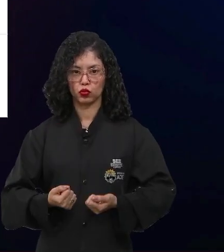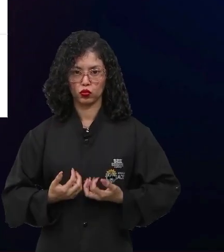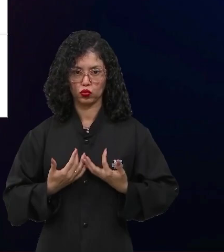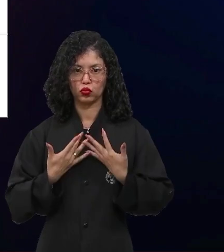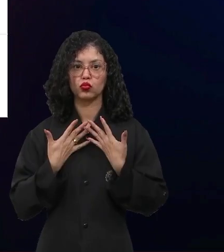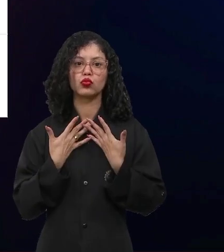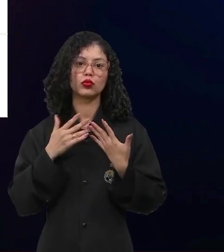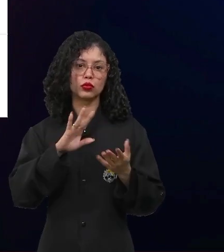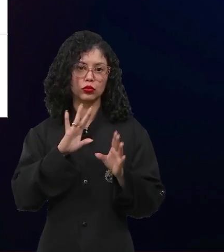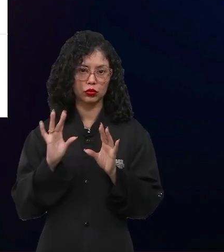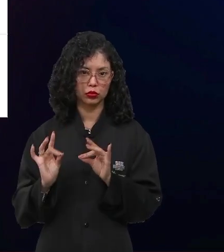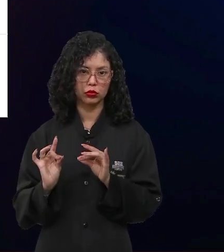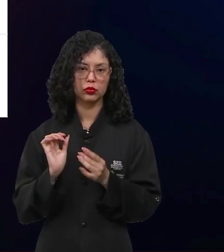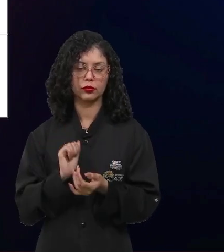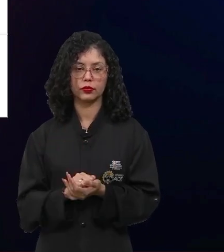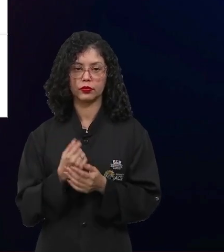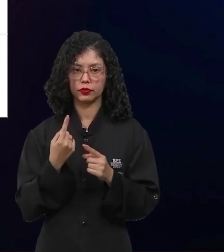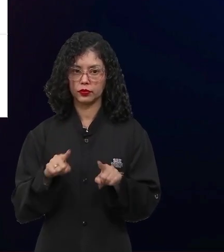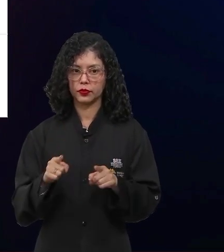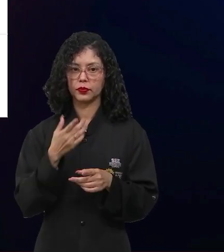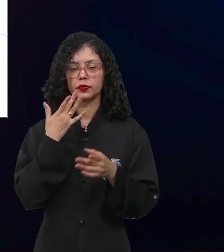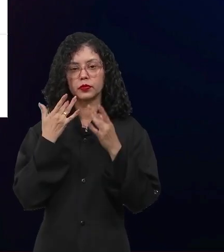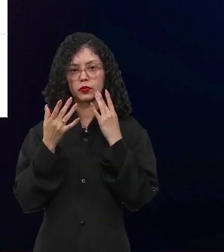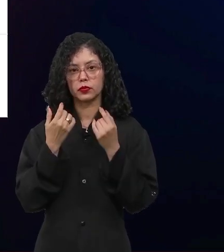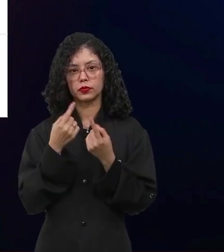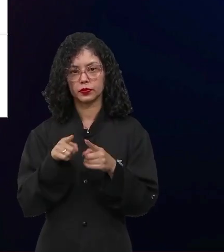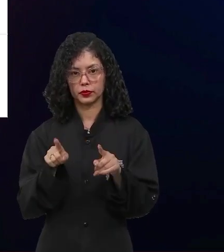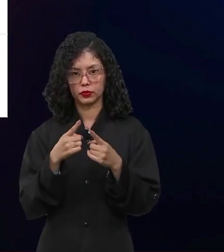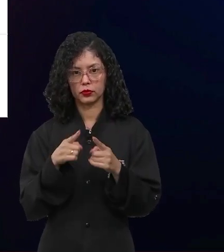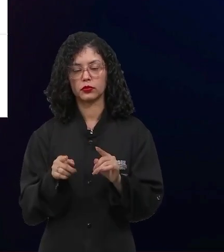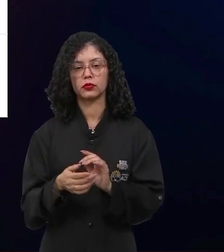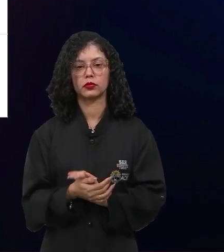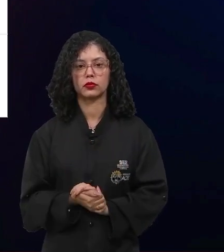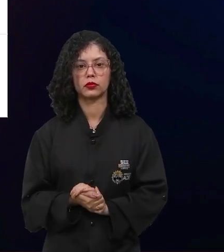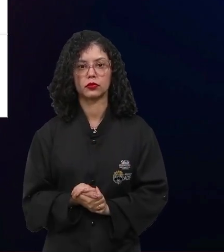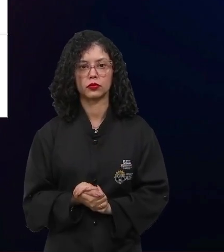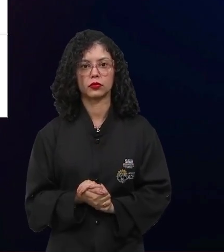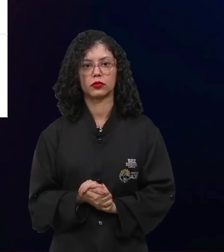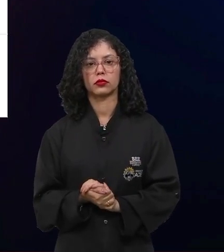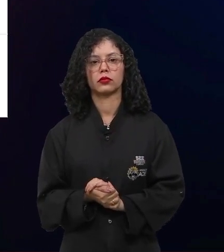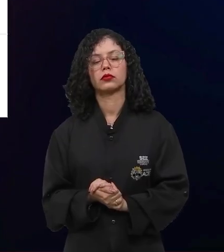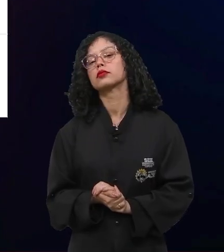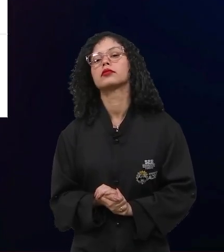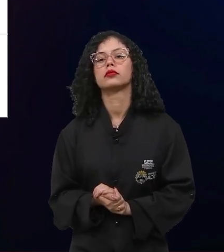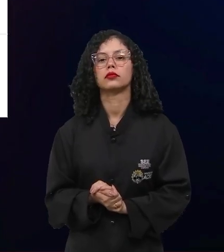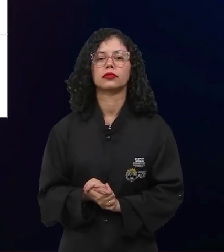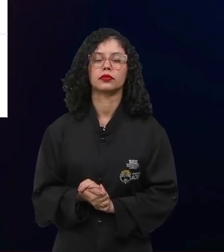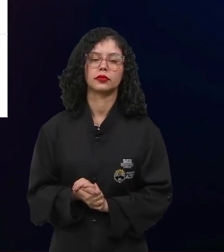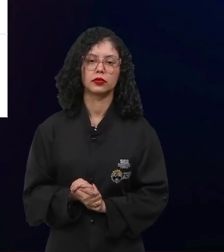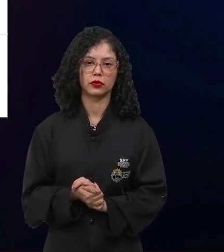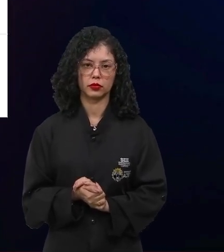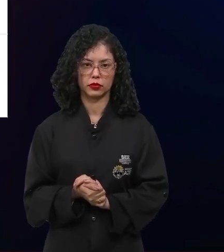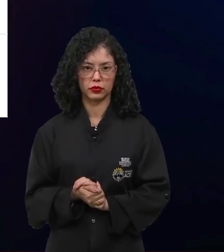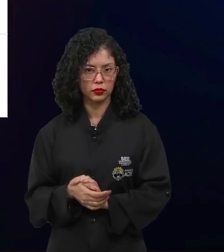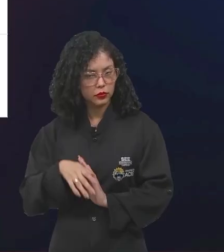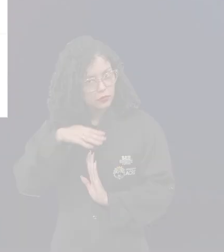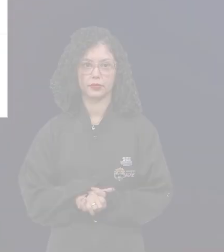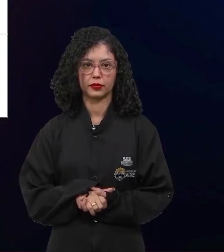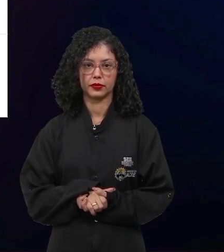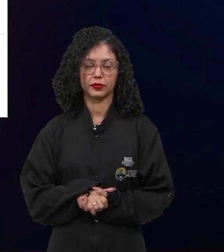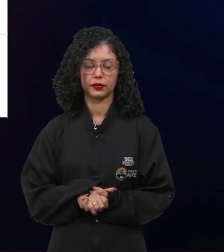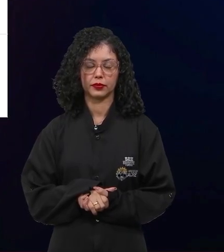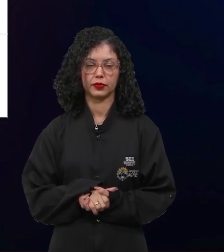um discurso dramático, emocional, um discurso teatral e envolve música, teatro e